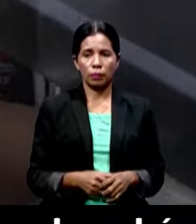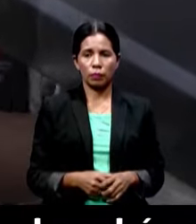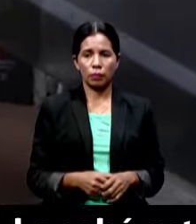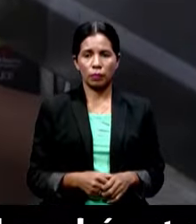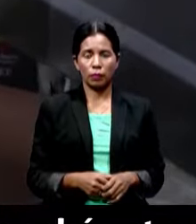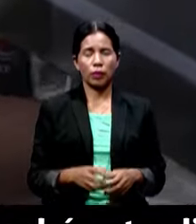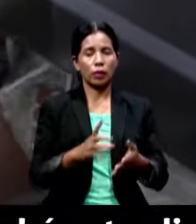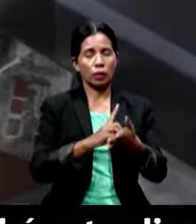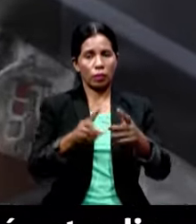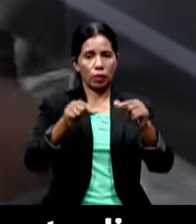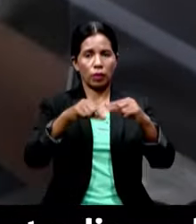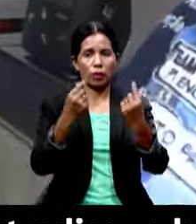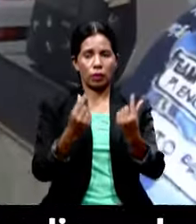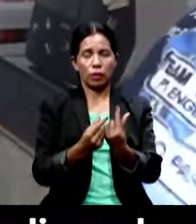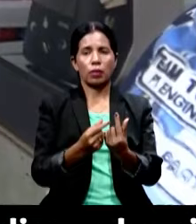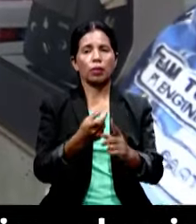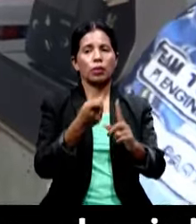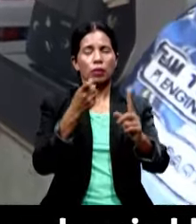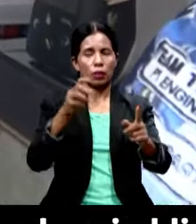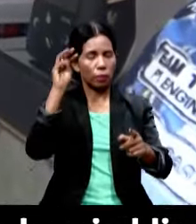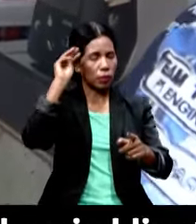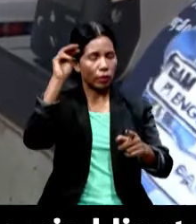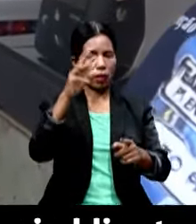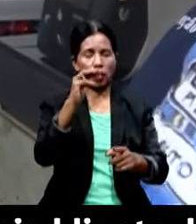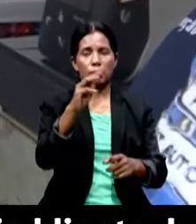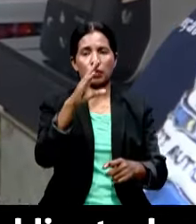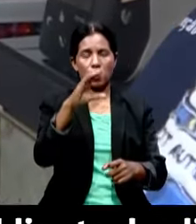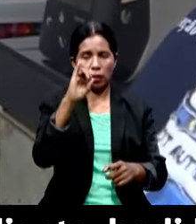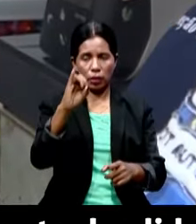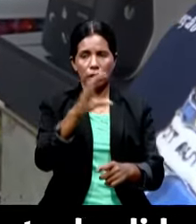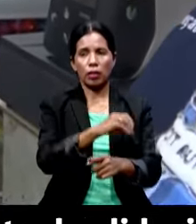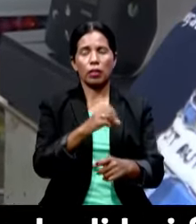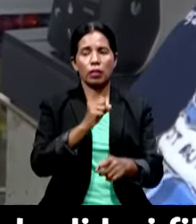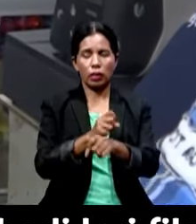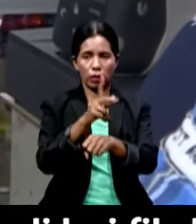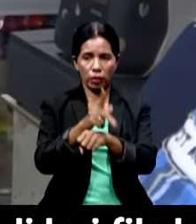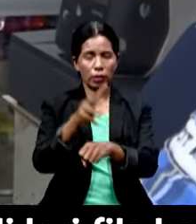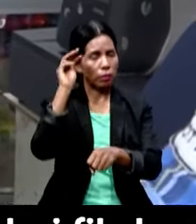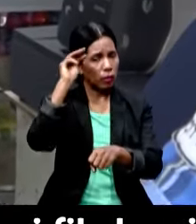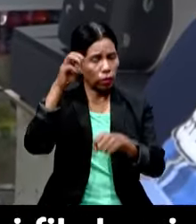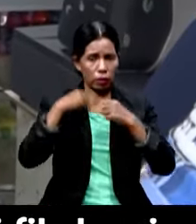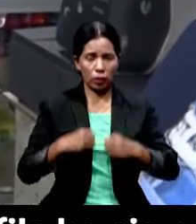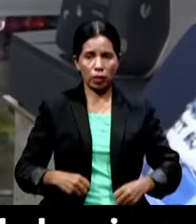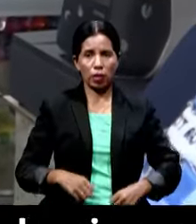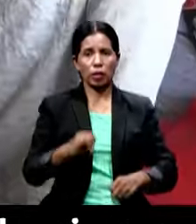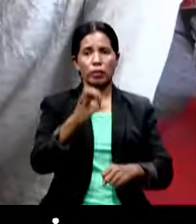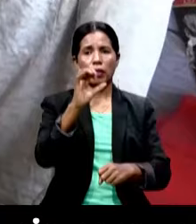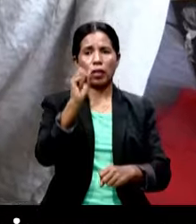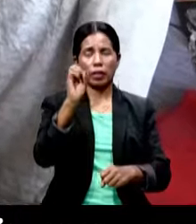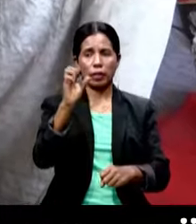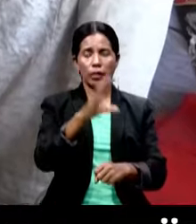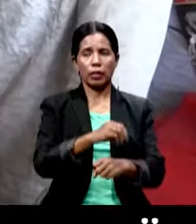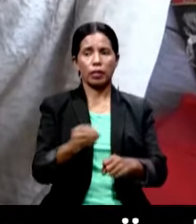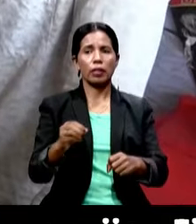E a semana, né, equipa conjunta neve composta com o Ministério do Comércio e da Indústria, CEFOPE, Ministério da Saúde, AIFAESA,